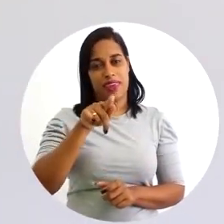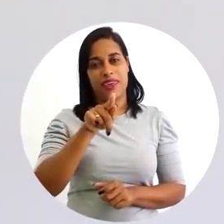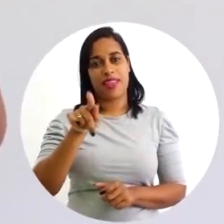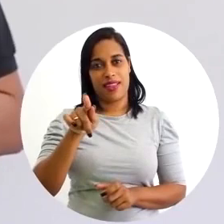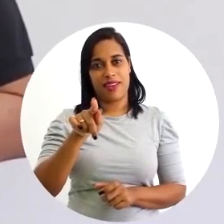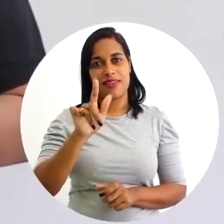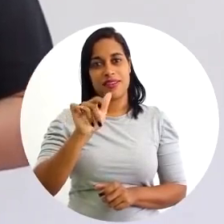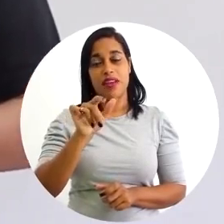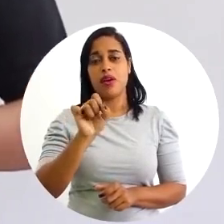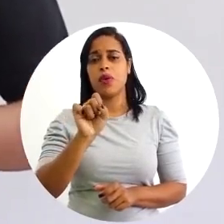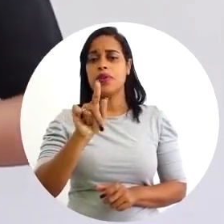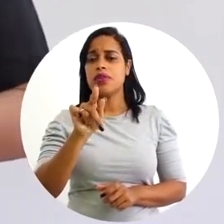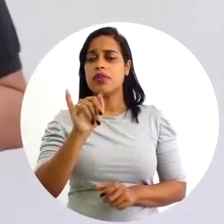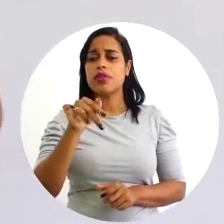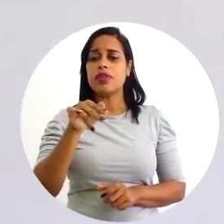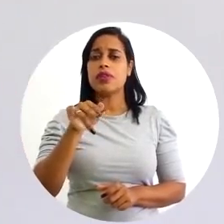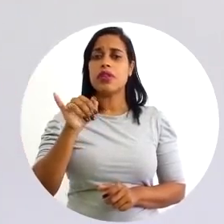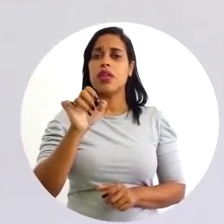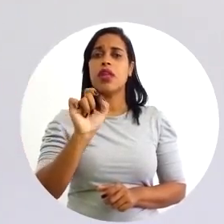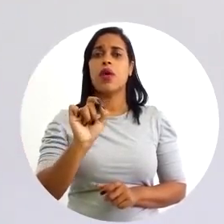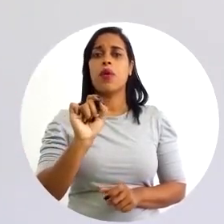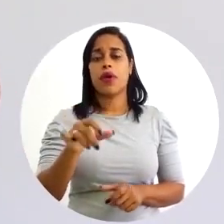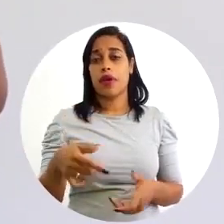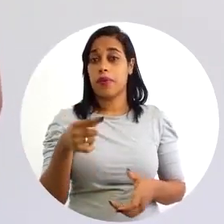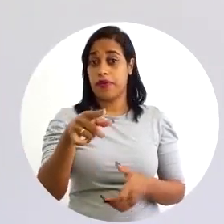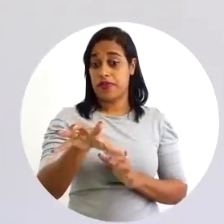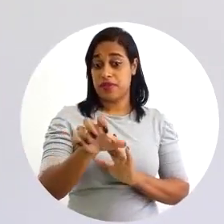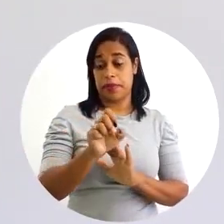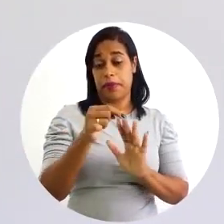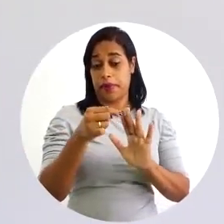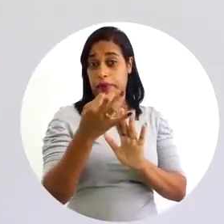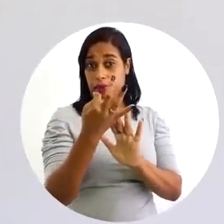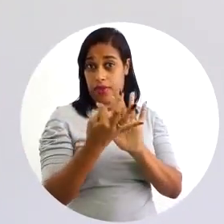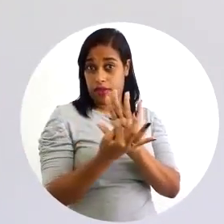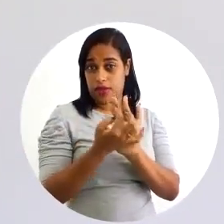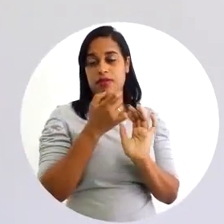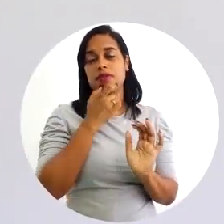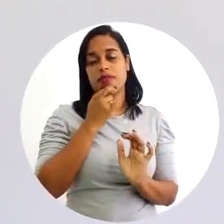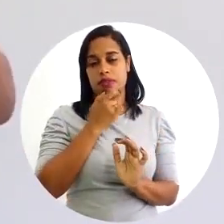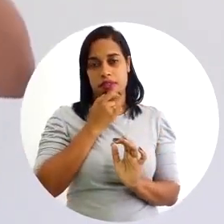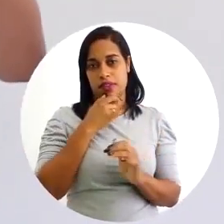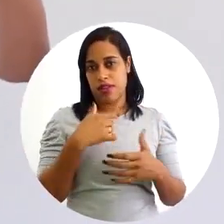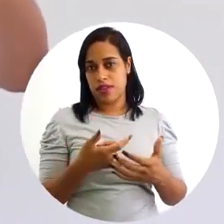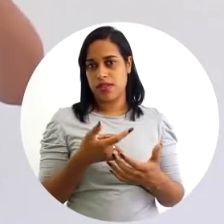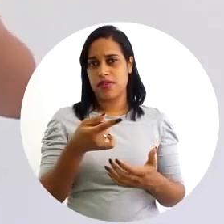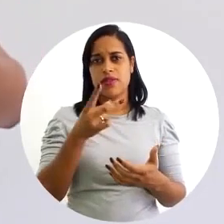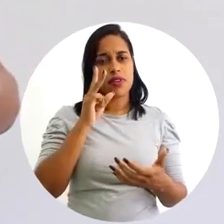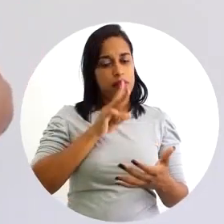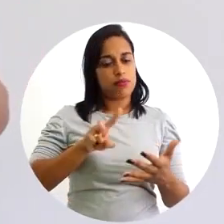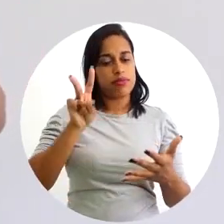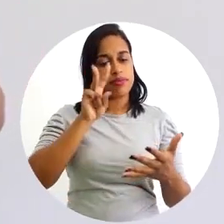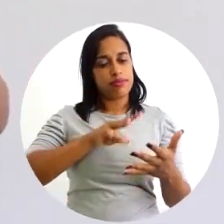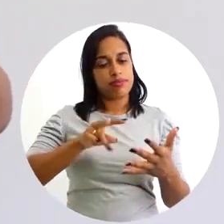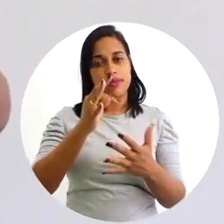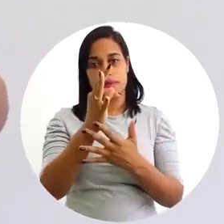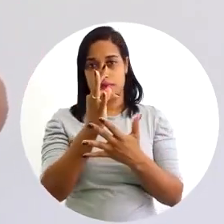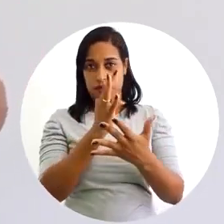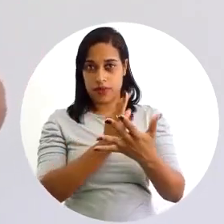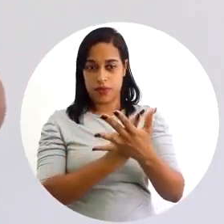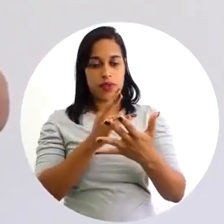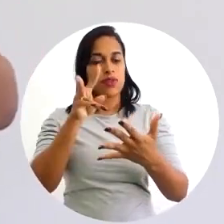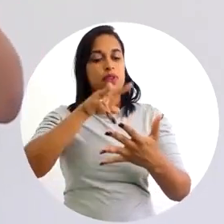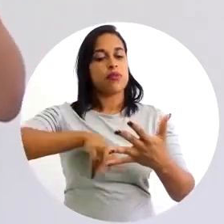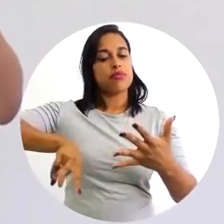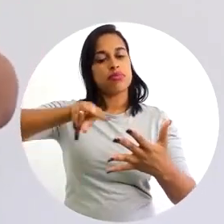que é esse skimming? Skimming é quando você pega o texto em inglês e você dá uma olhada no texto por